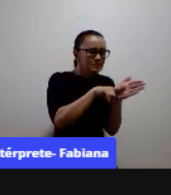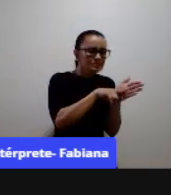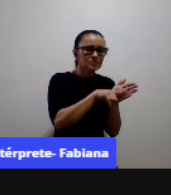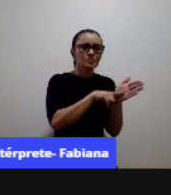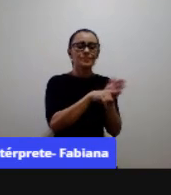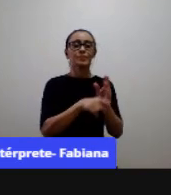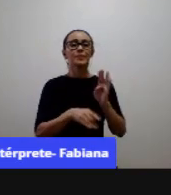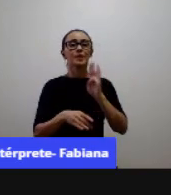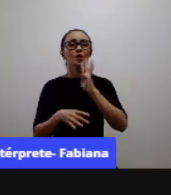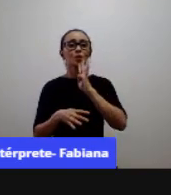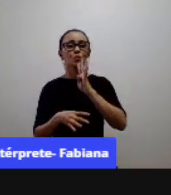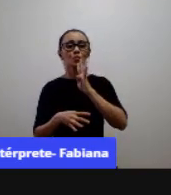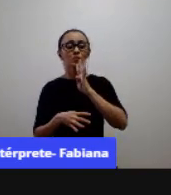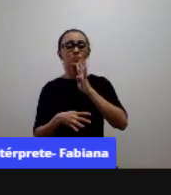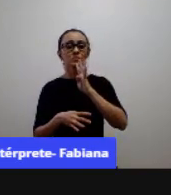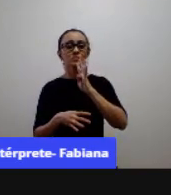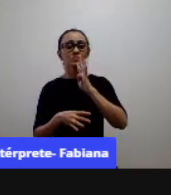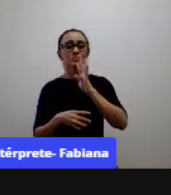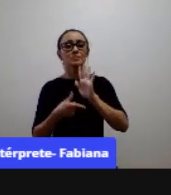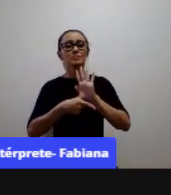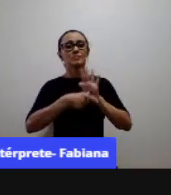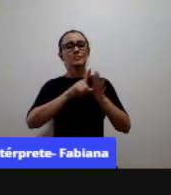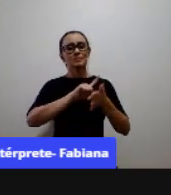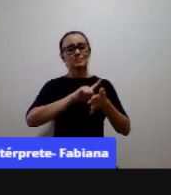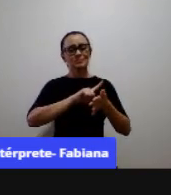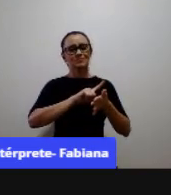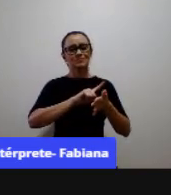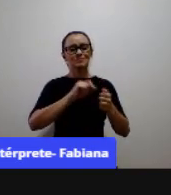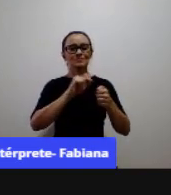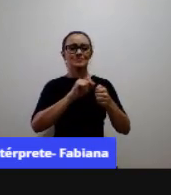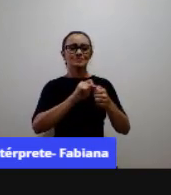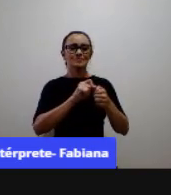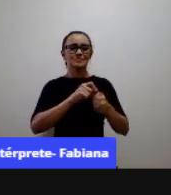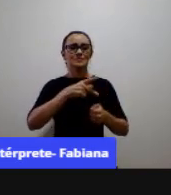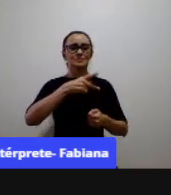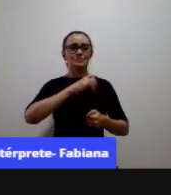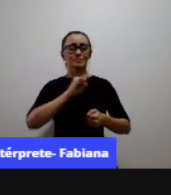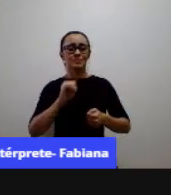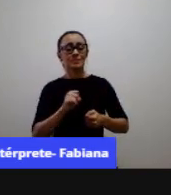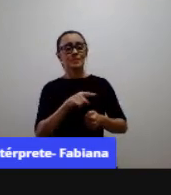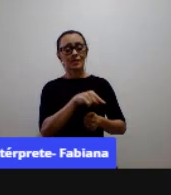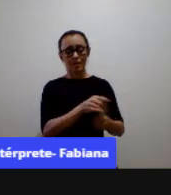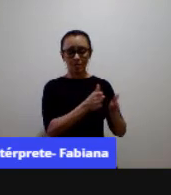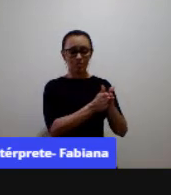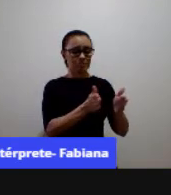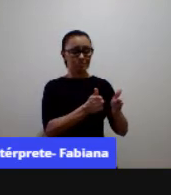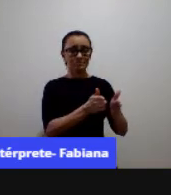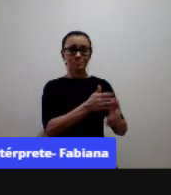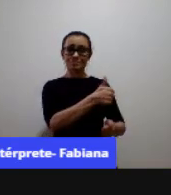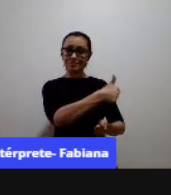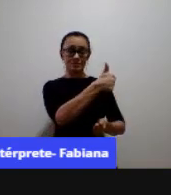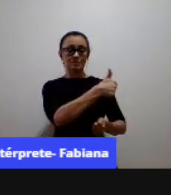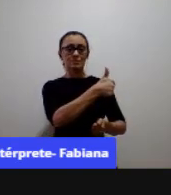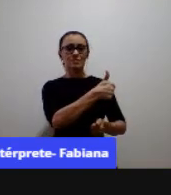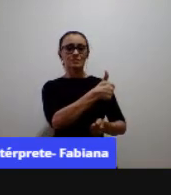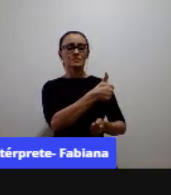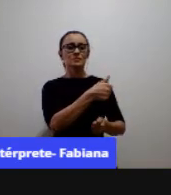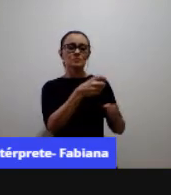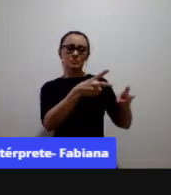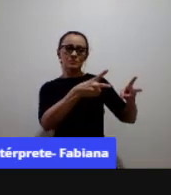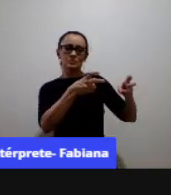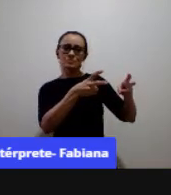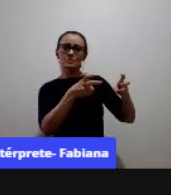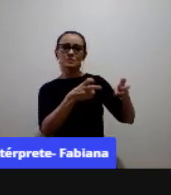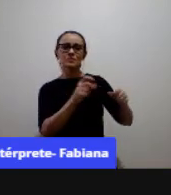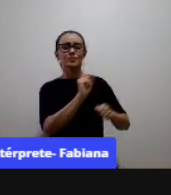para confeccionar um PEI. Então, esse é o nível 1, é onde você identifica as necessidades